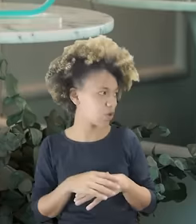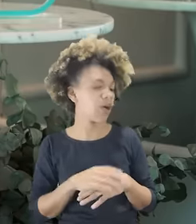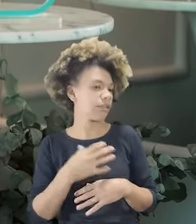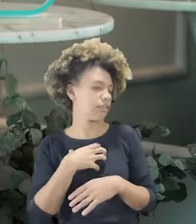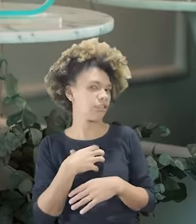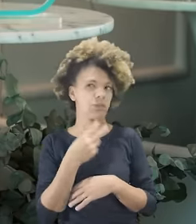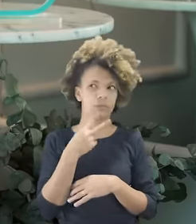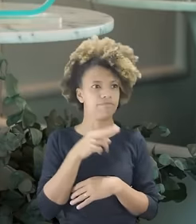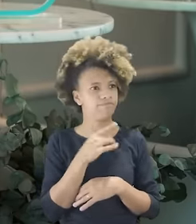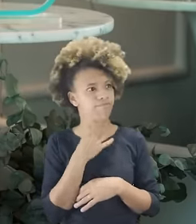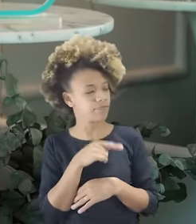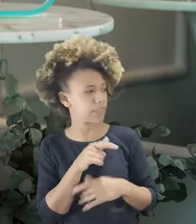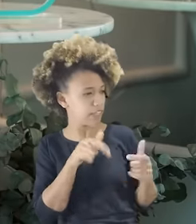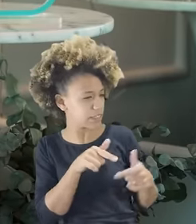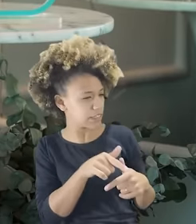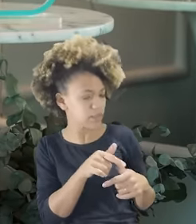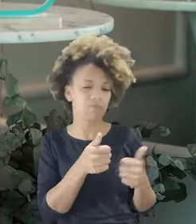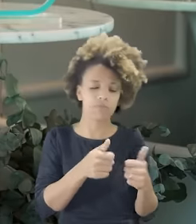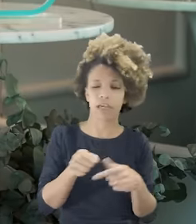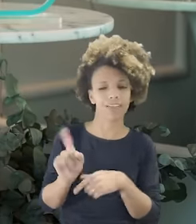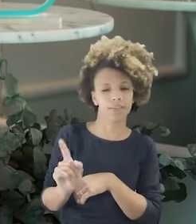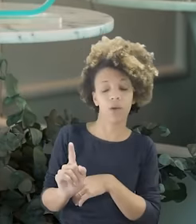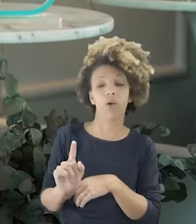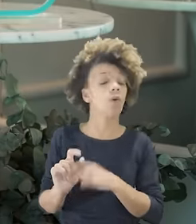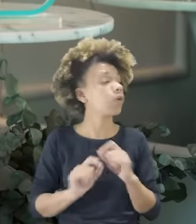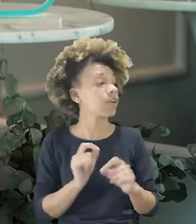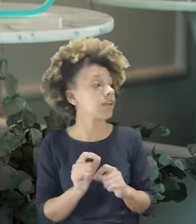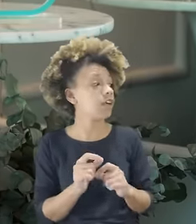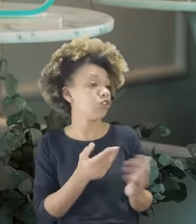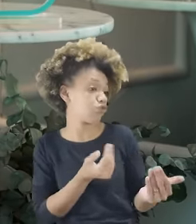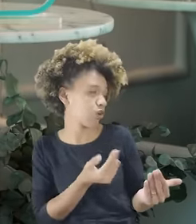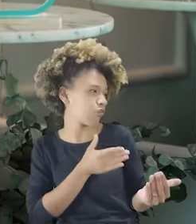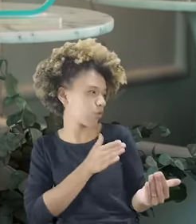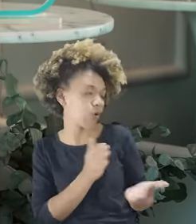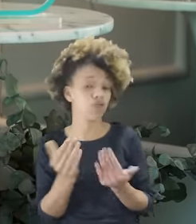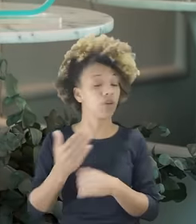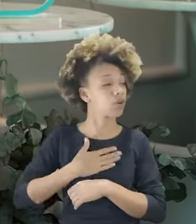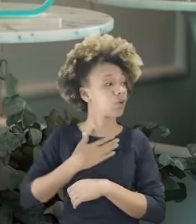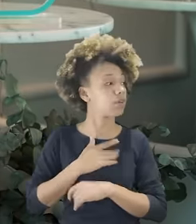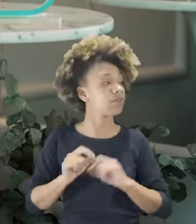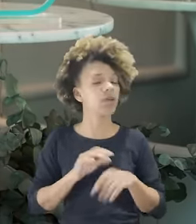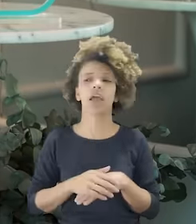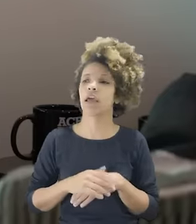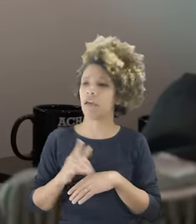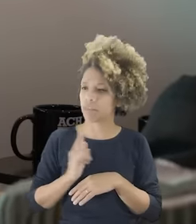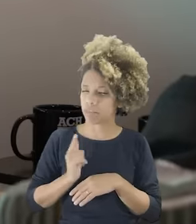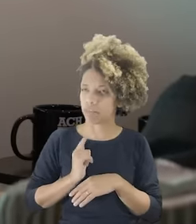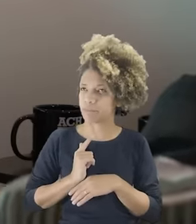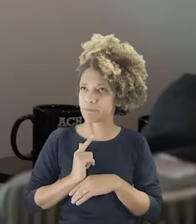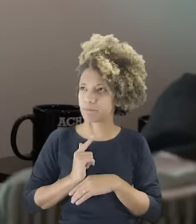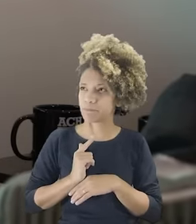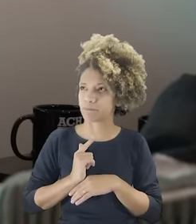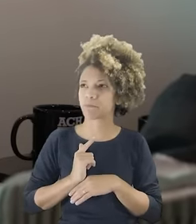você sente um lugar que você fala caramba aqui não pega aqui pega que que você tá percebendo jovem não gosta jovem gosta muito